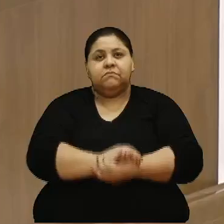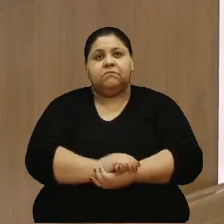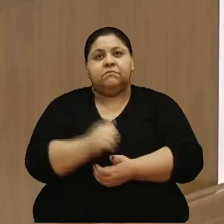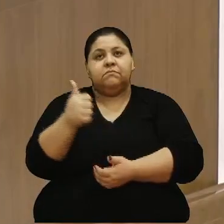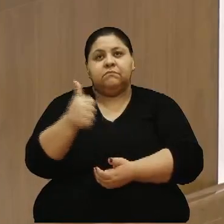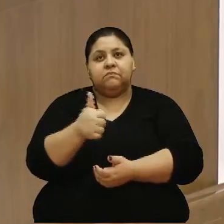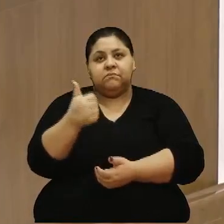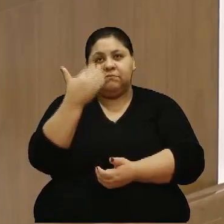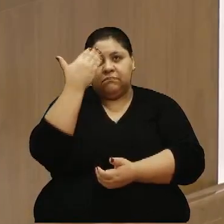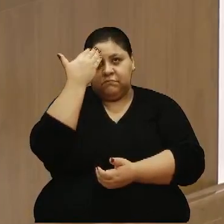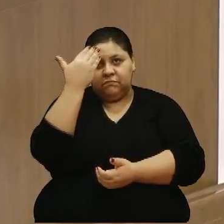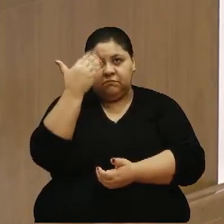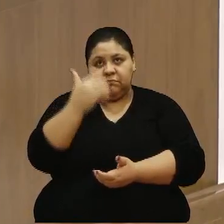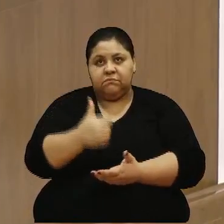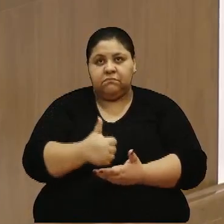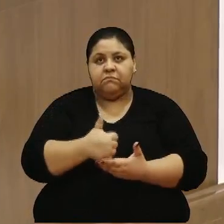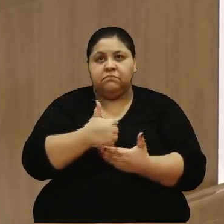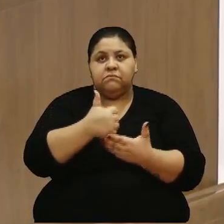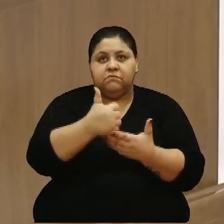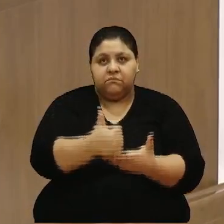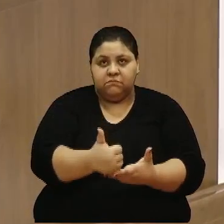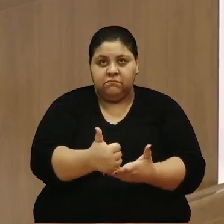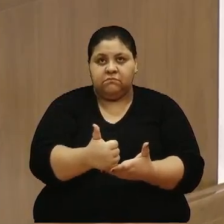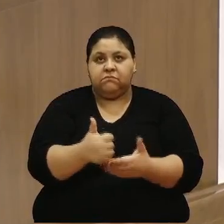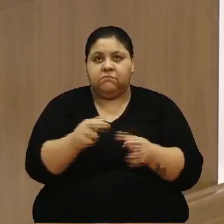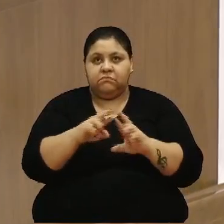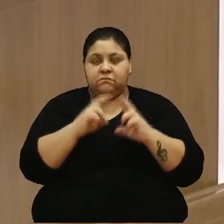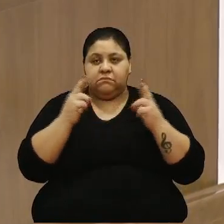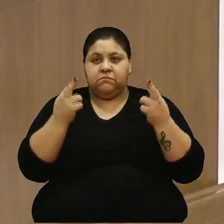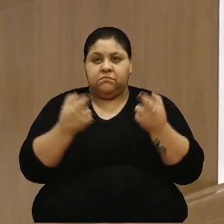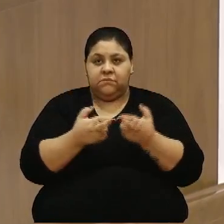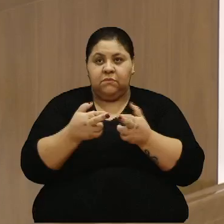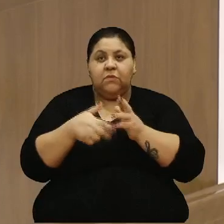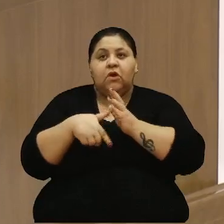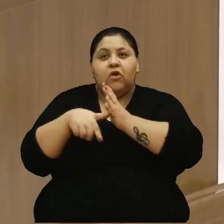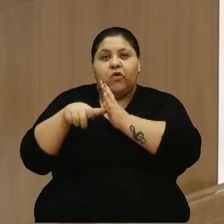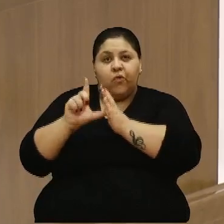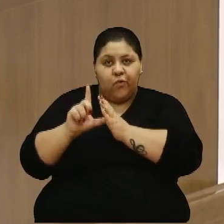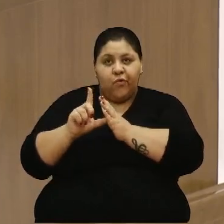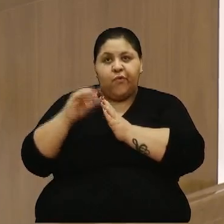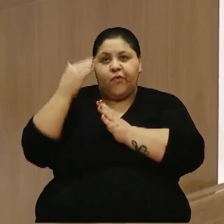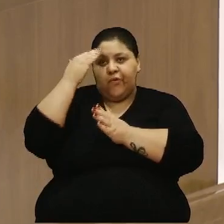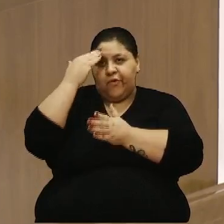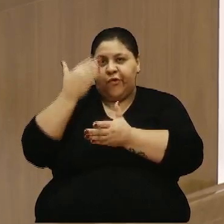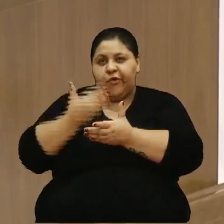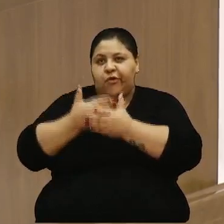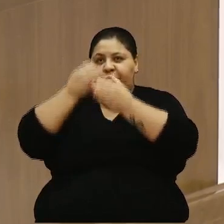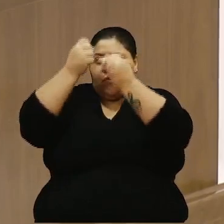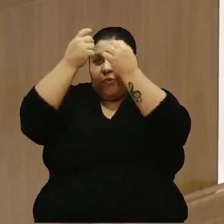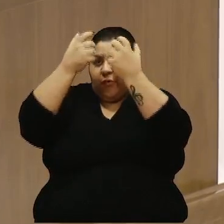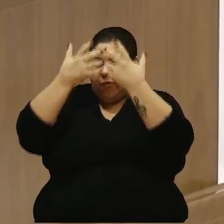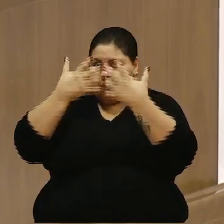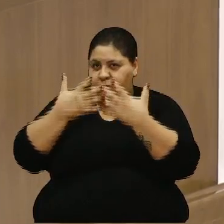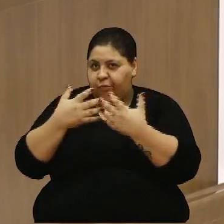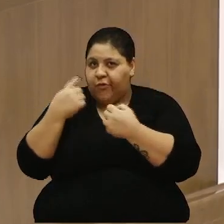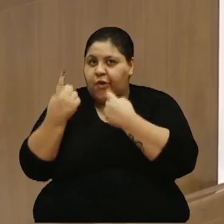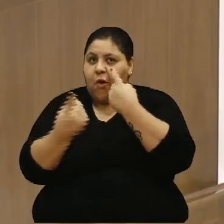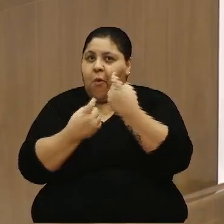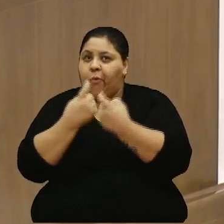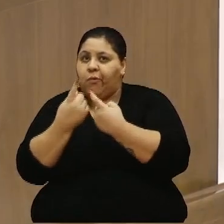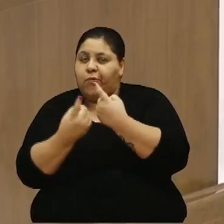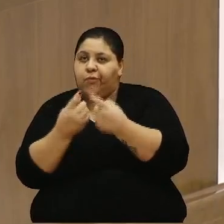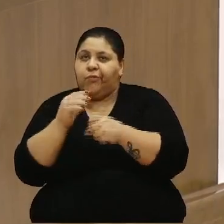Primeiramente, eu quero agradecer o apoio na minha fala do grande expediente de ontem. Acredito que eu tenha explicado alguns